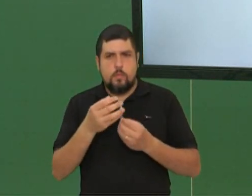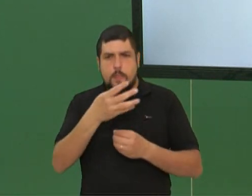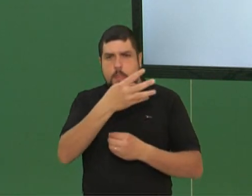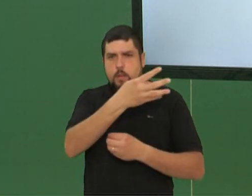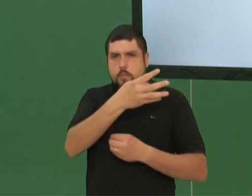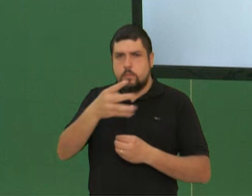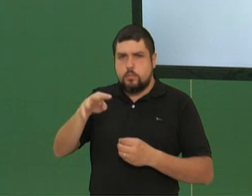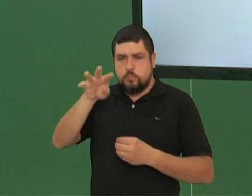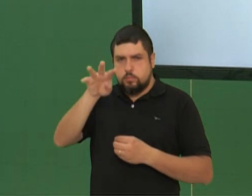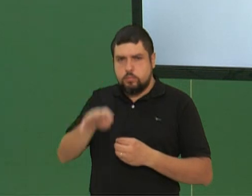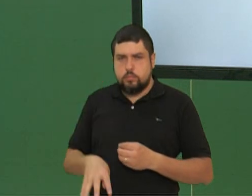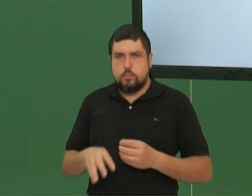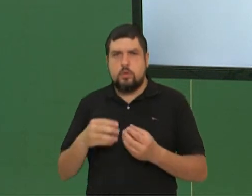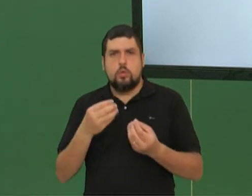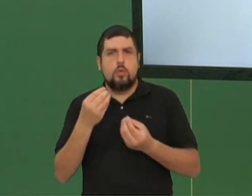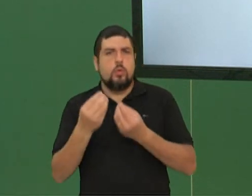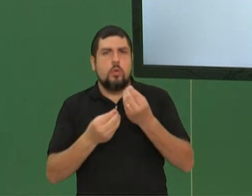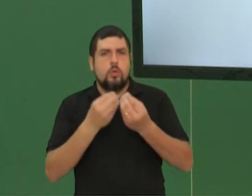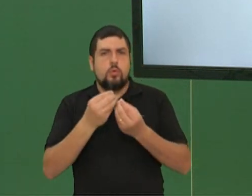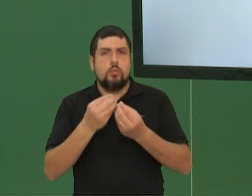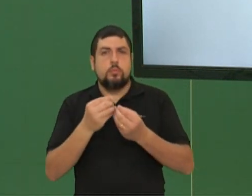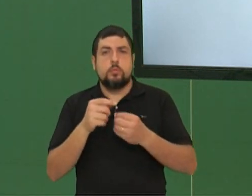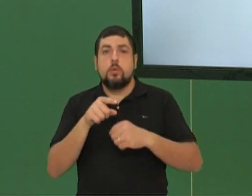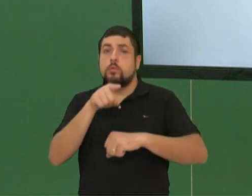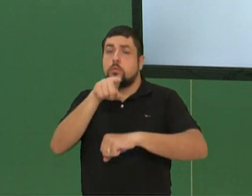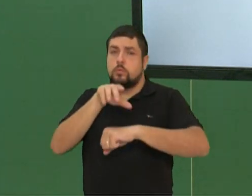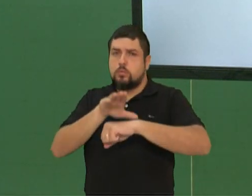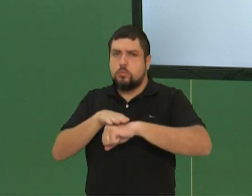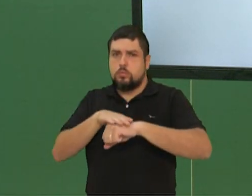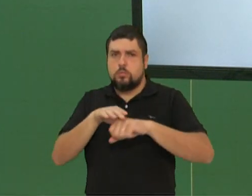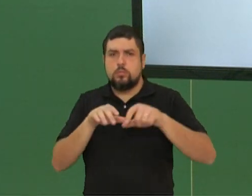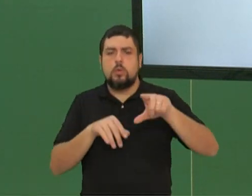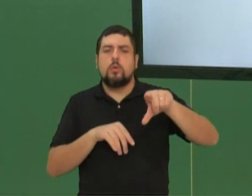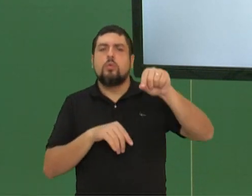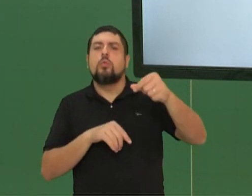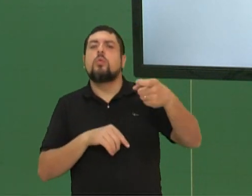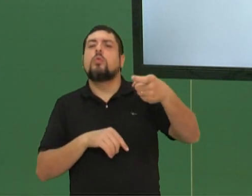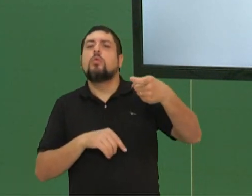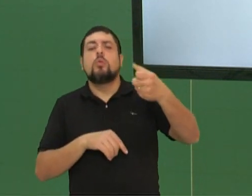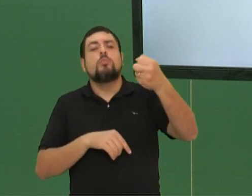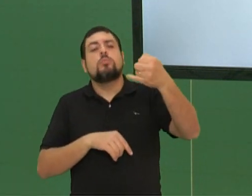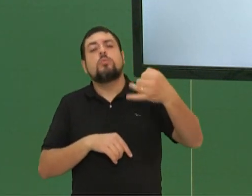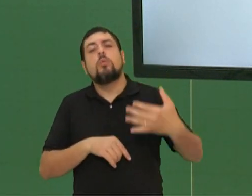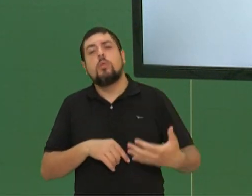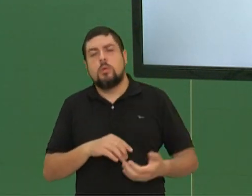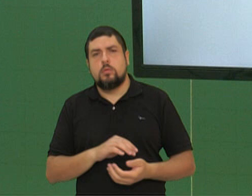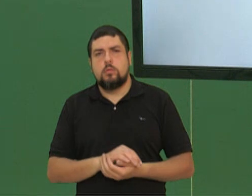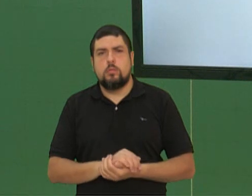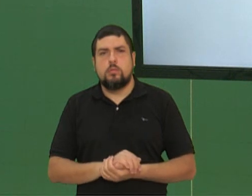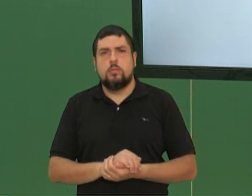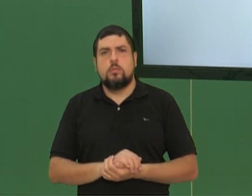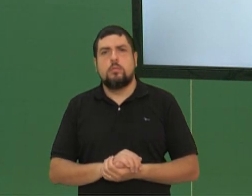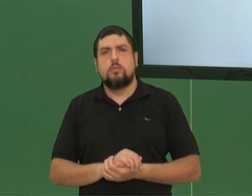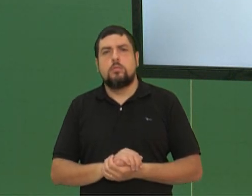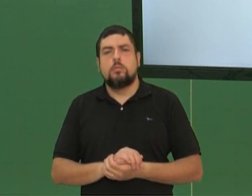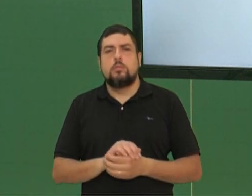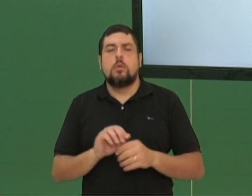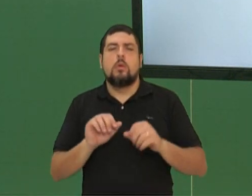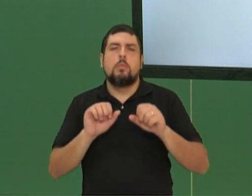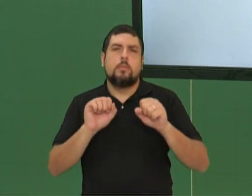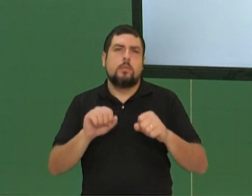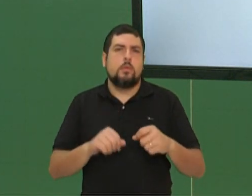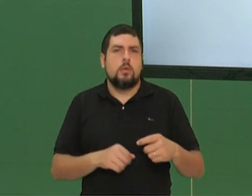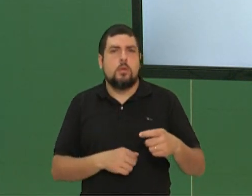dos valores de x fica a seu critério. Você pode escolher, por exemplo, para x